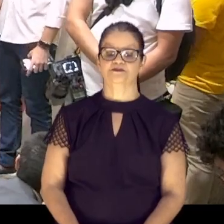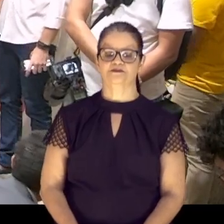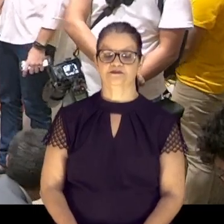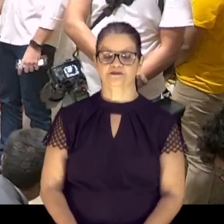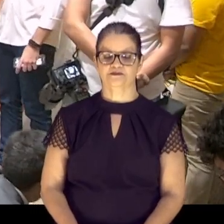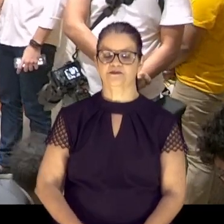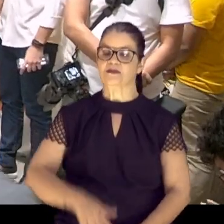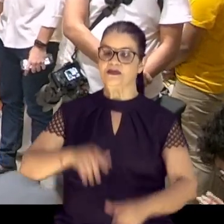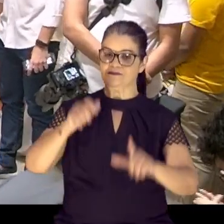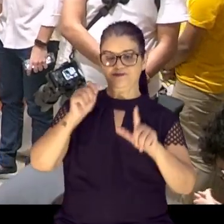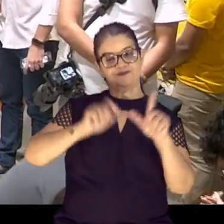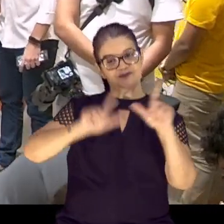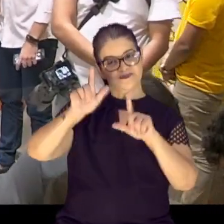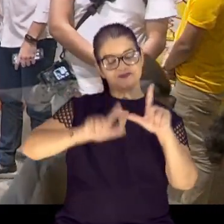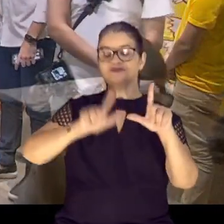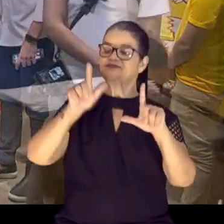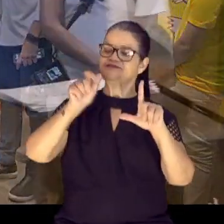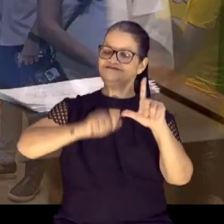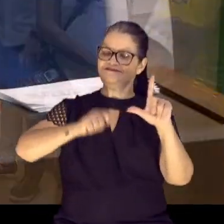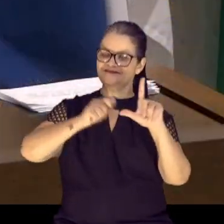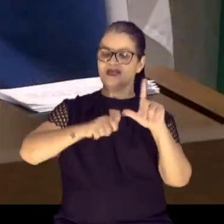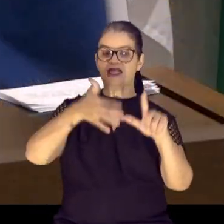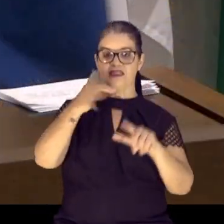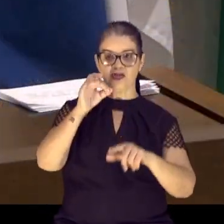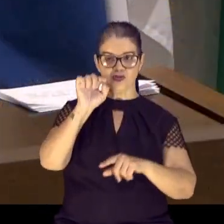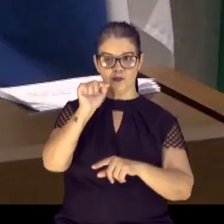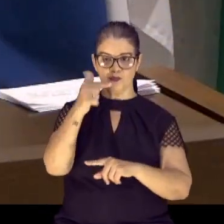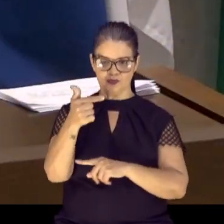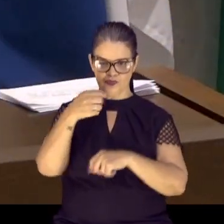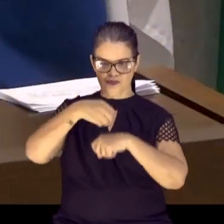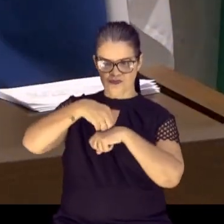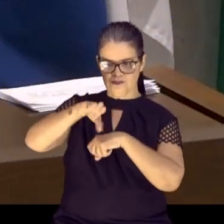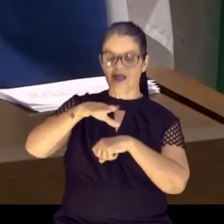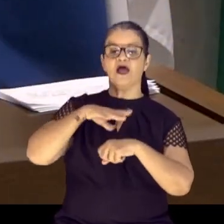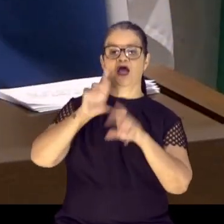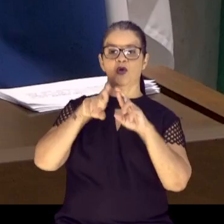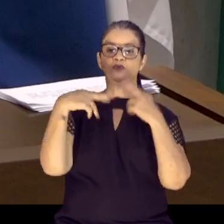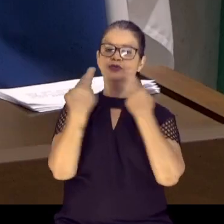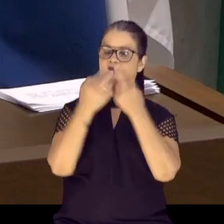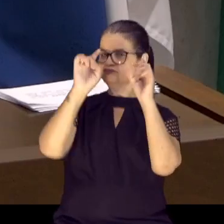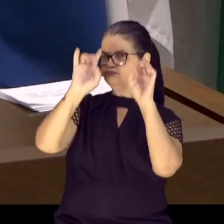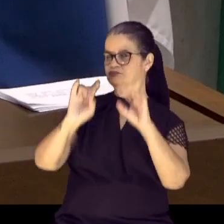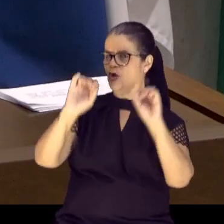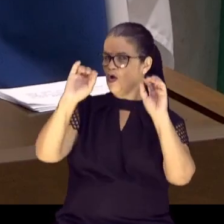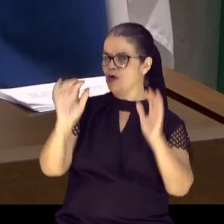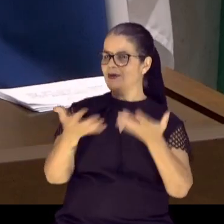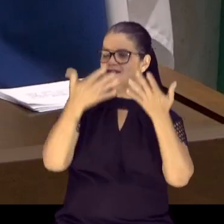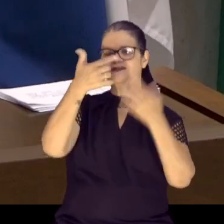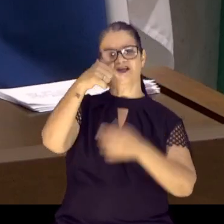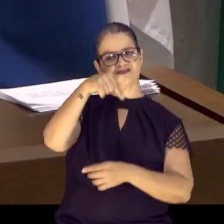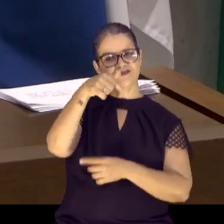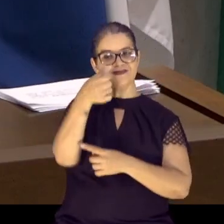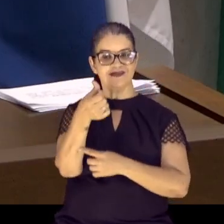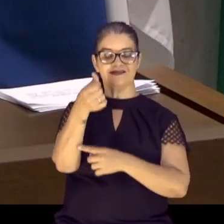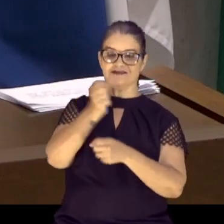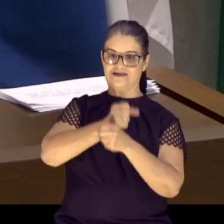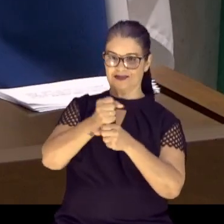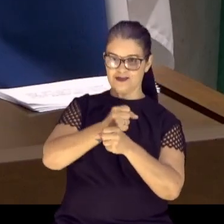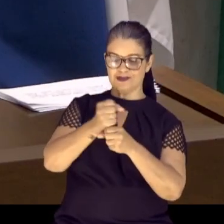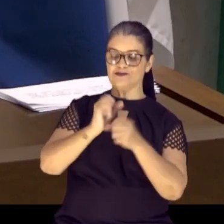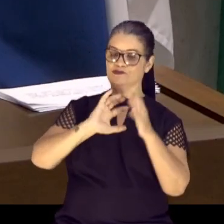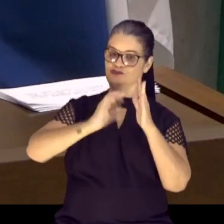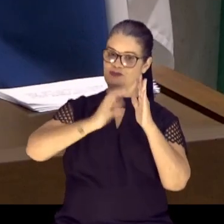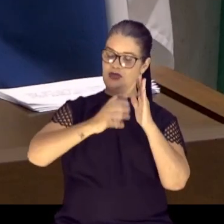TV Alep, canal 10.2, transmitindo reunião solene, homenagem aos 76 anos,